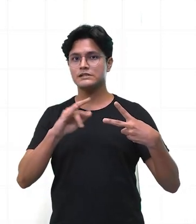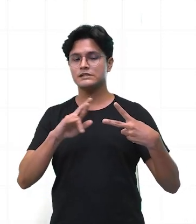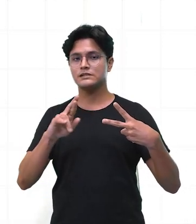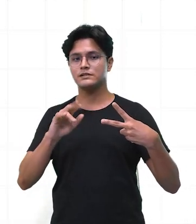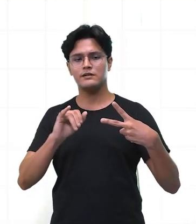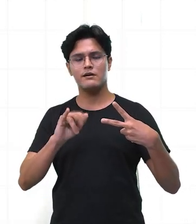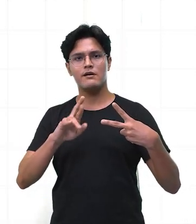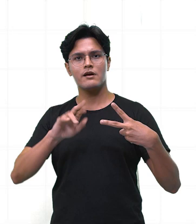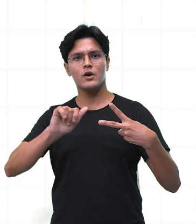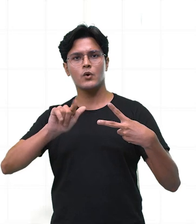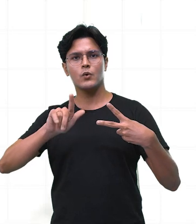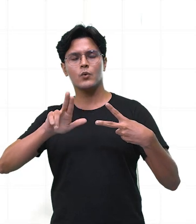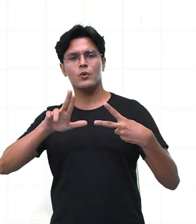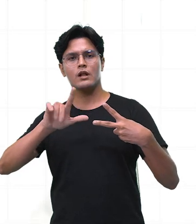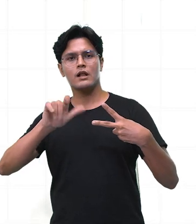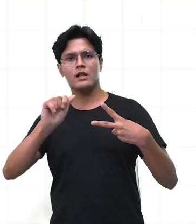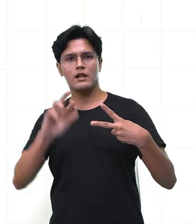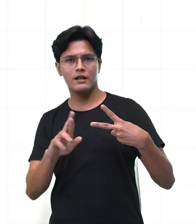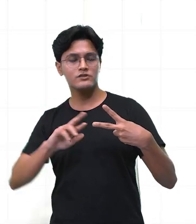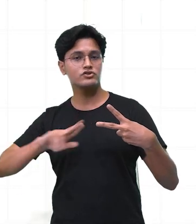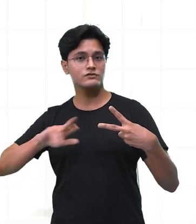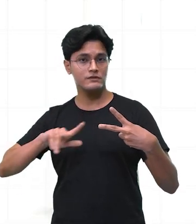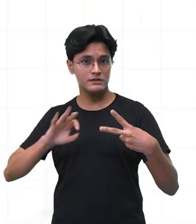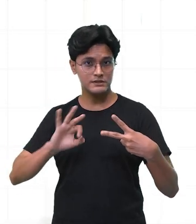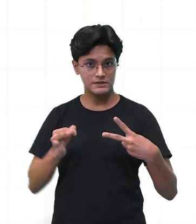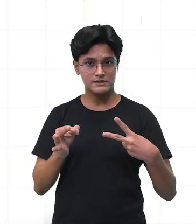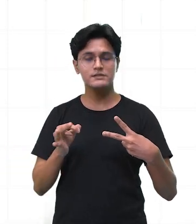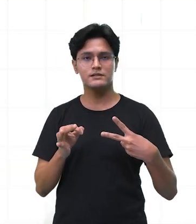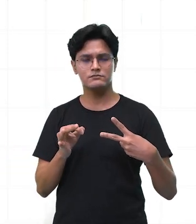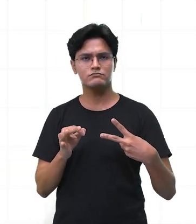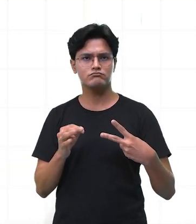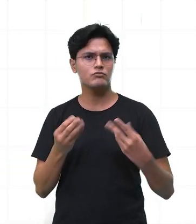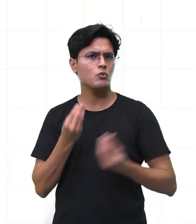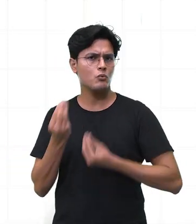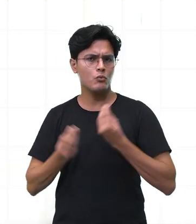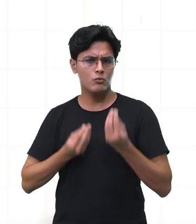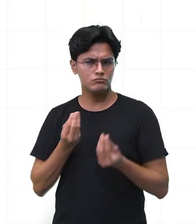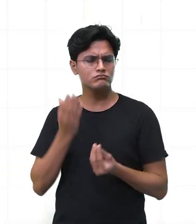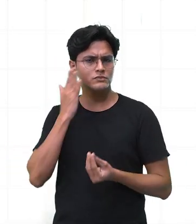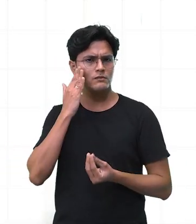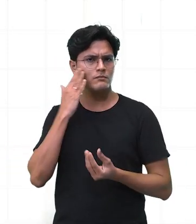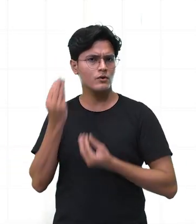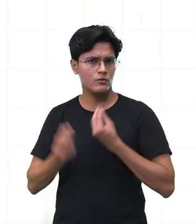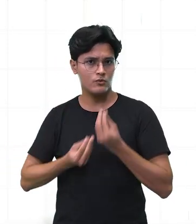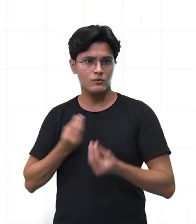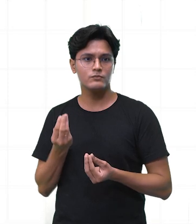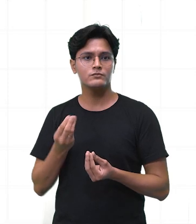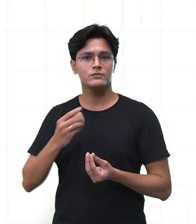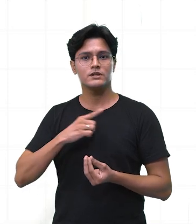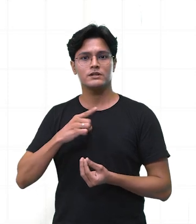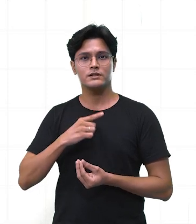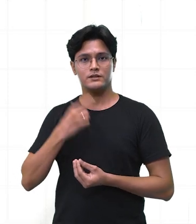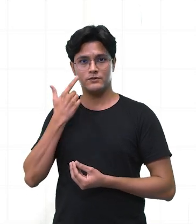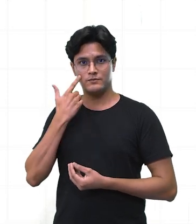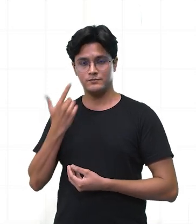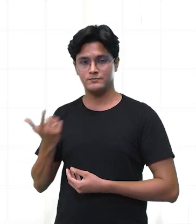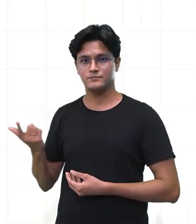Porque eu estou vendo, né, visualmente que esse lado aqui ele é